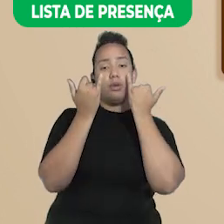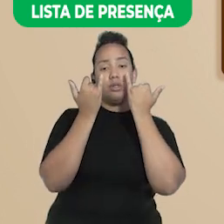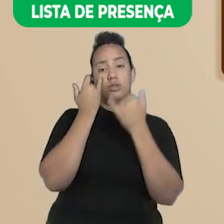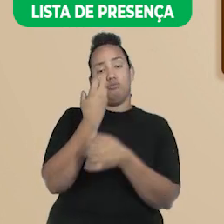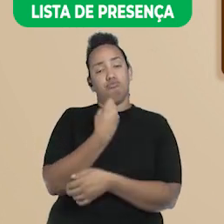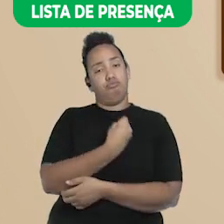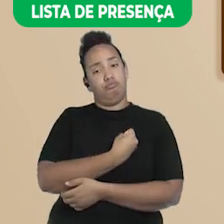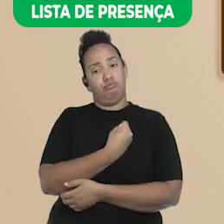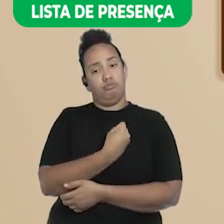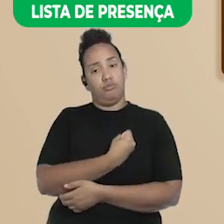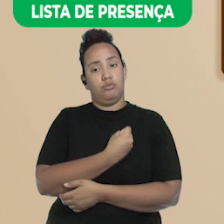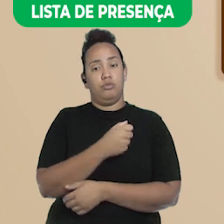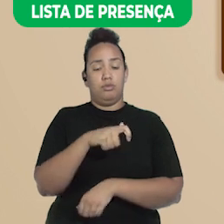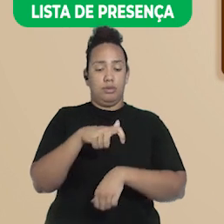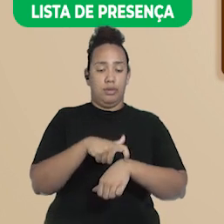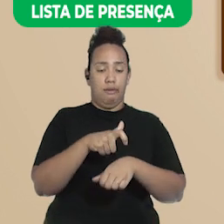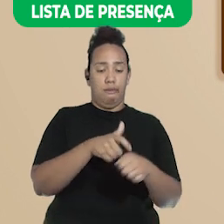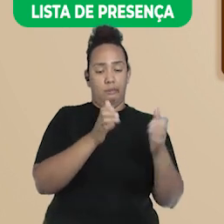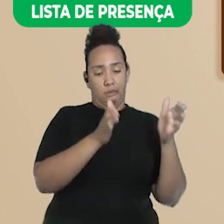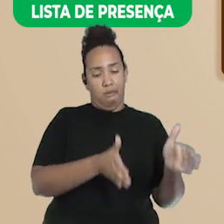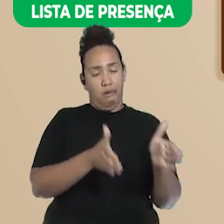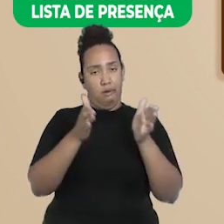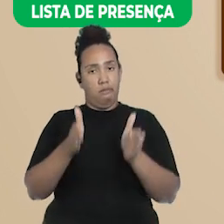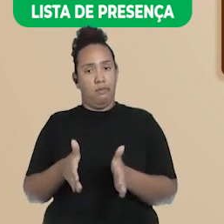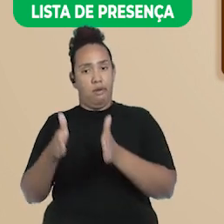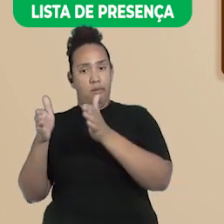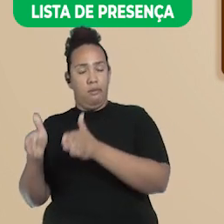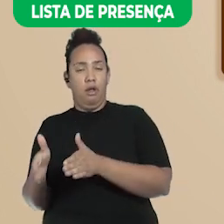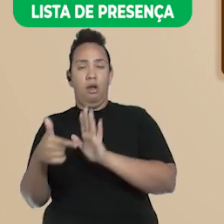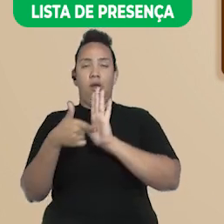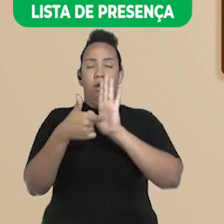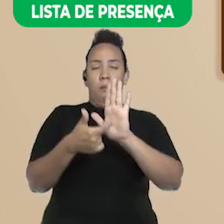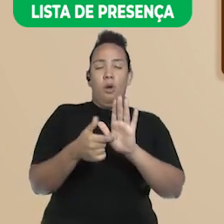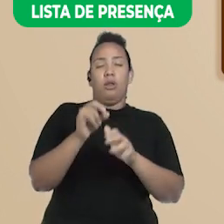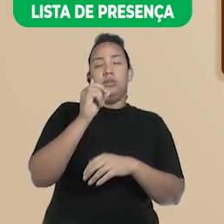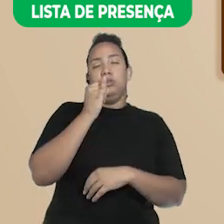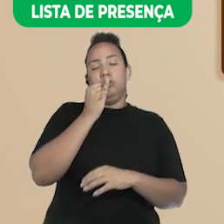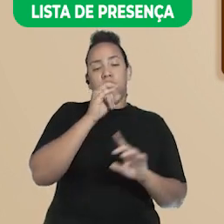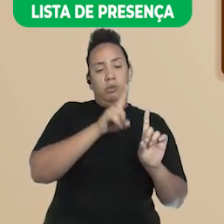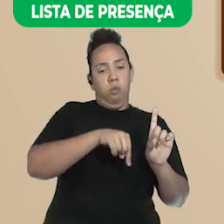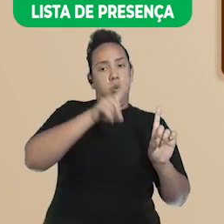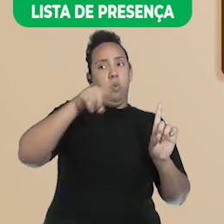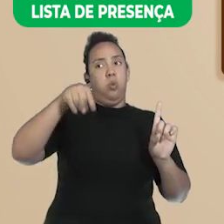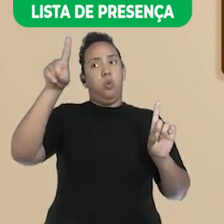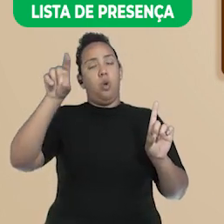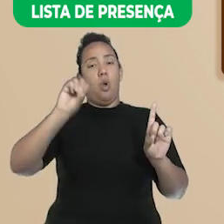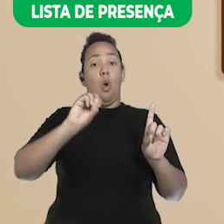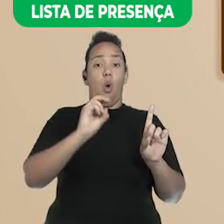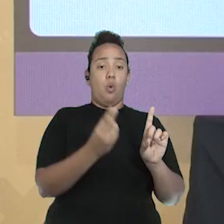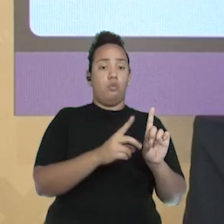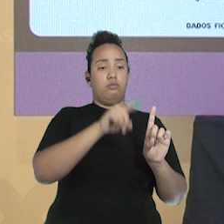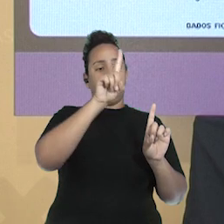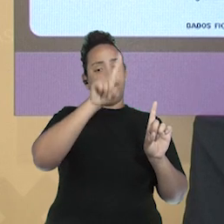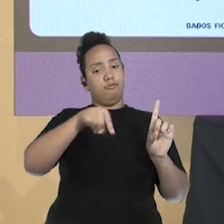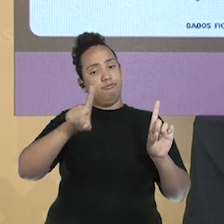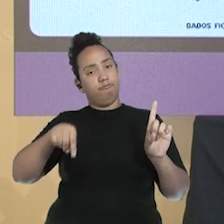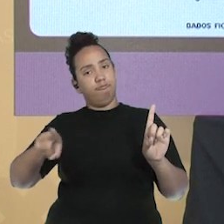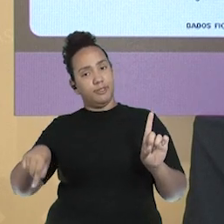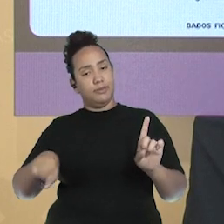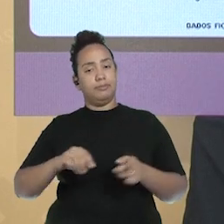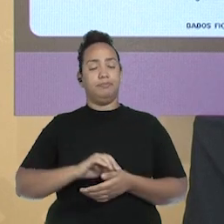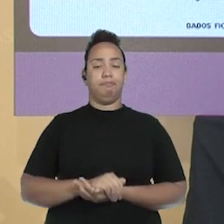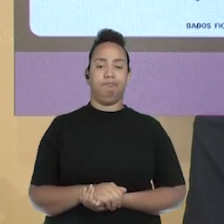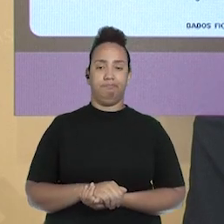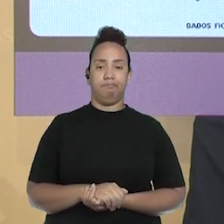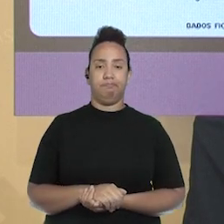determinado espaço-tempo, ou seja, mostra as evoluções ou diminuições de algum fenômeno.